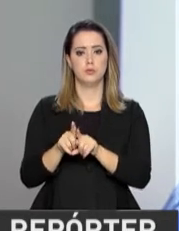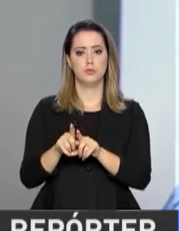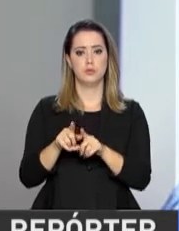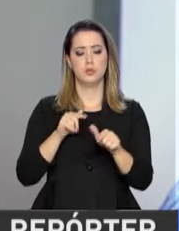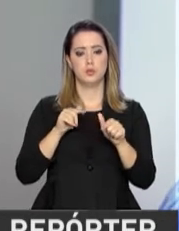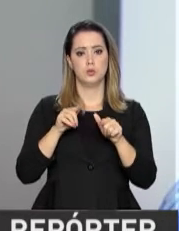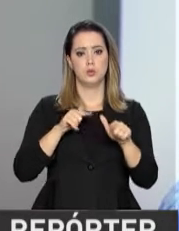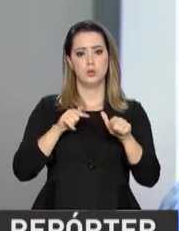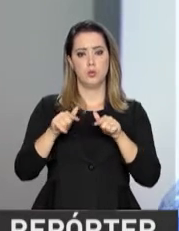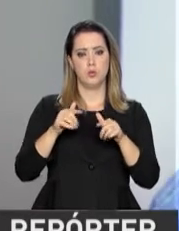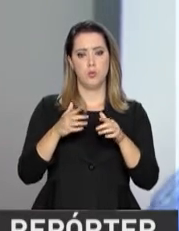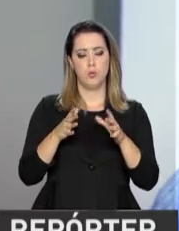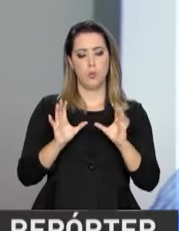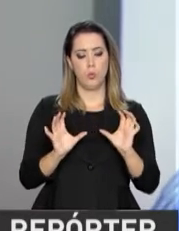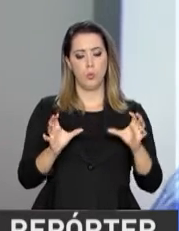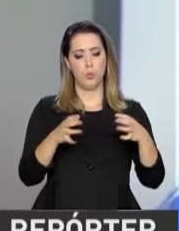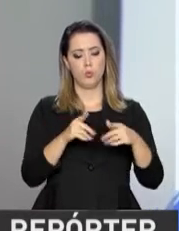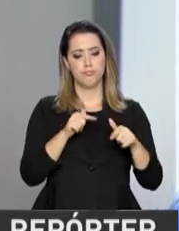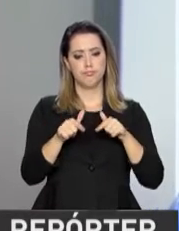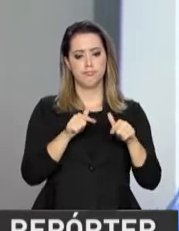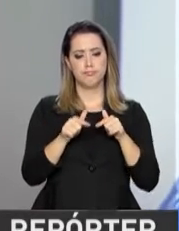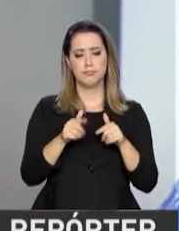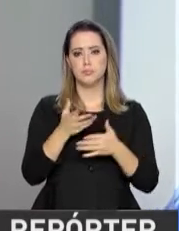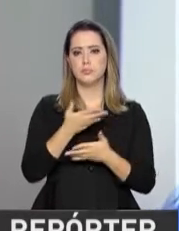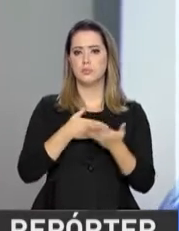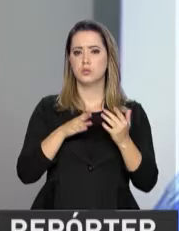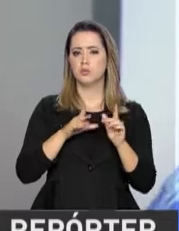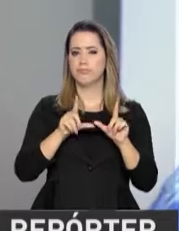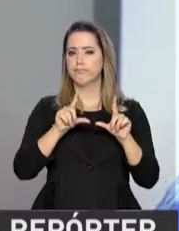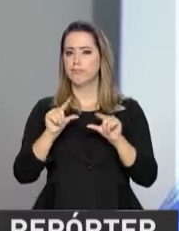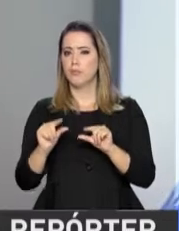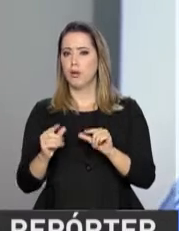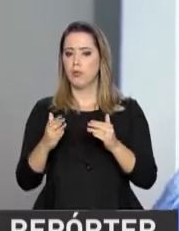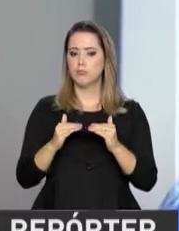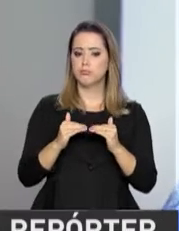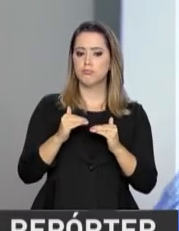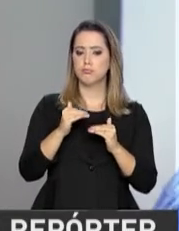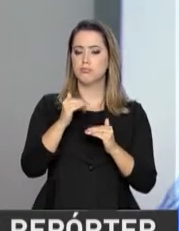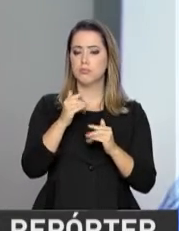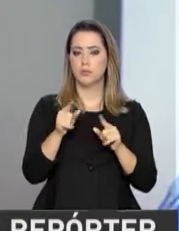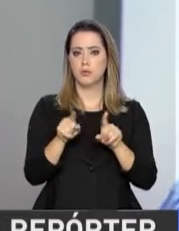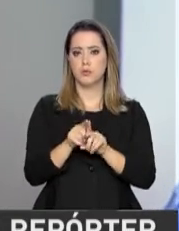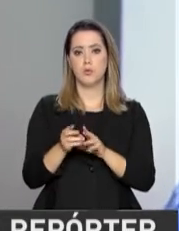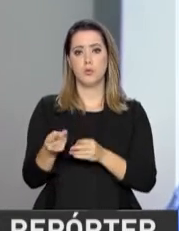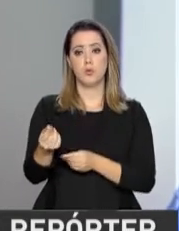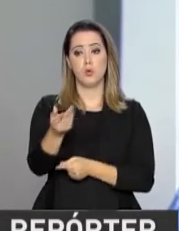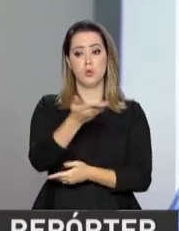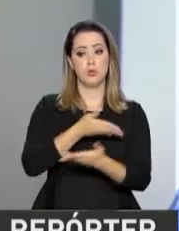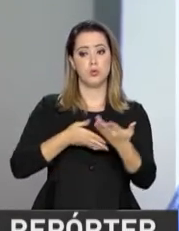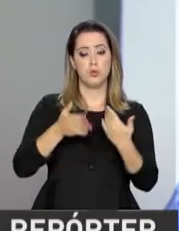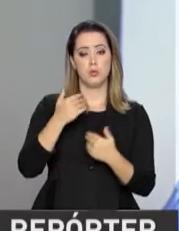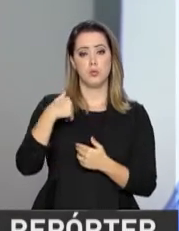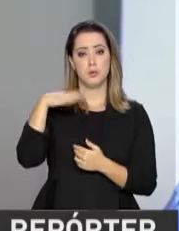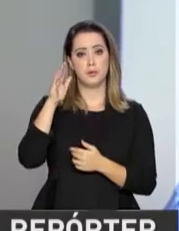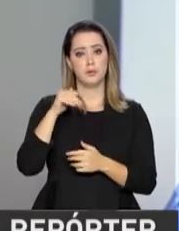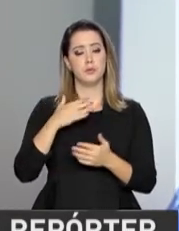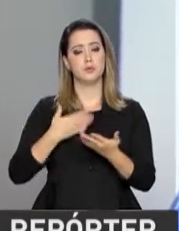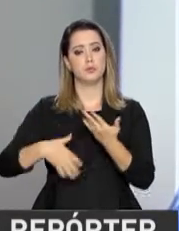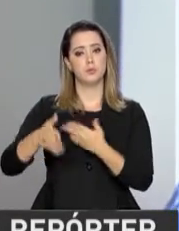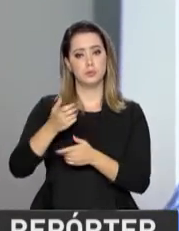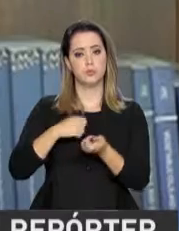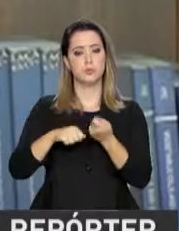daquele círculo vicioso o zune e você tem entrada uma massa maior de rendimento circulando no mercado é